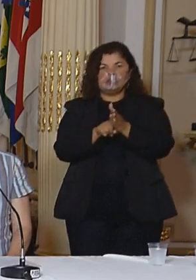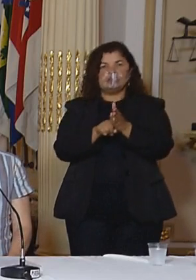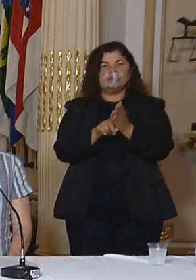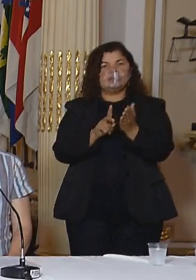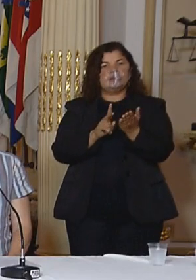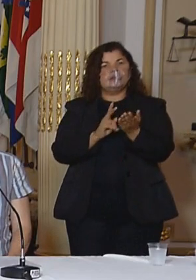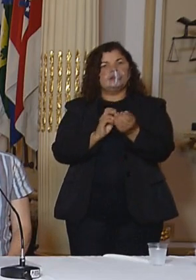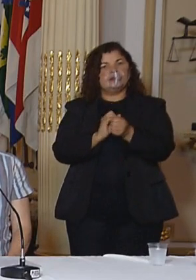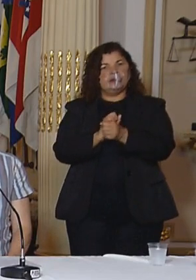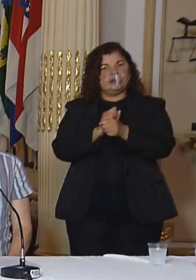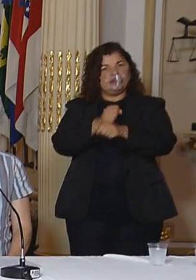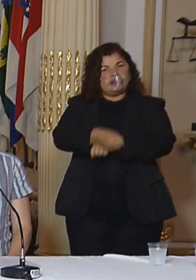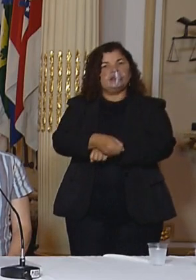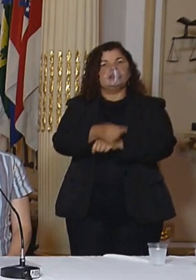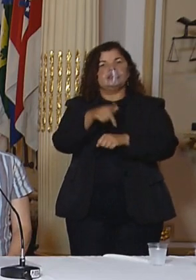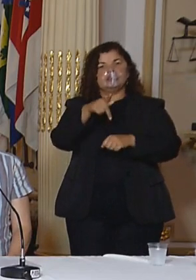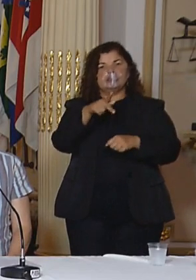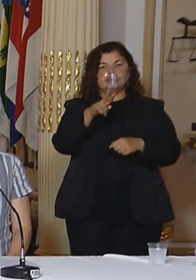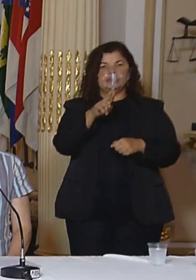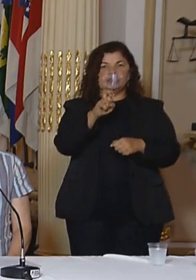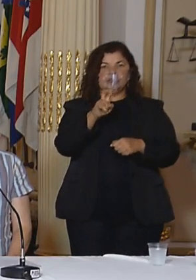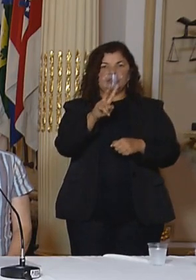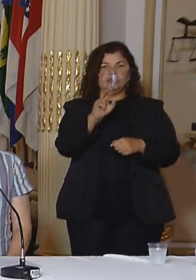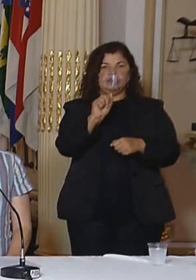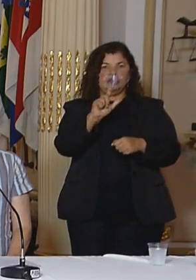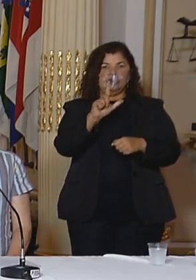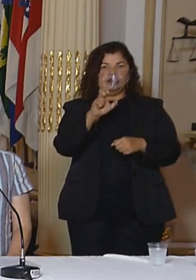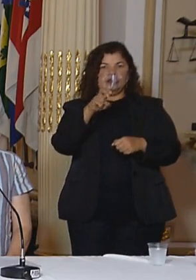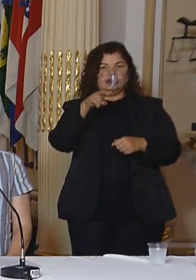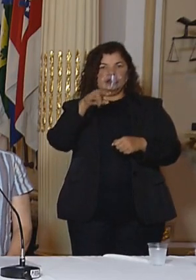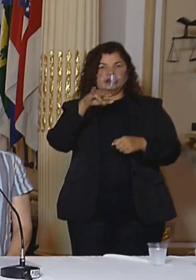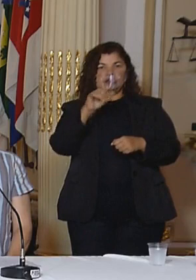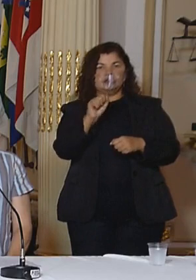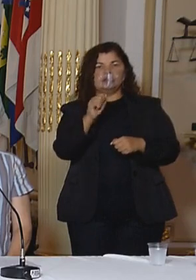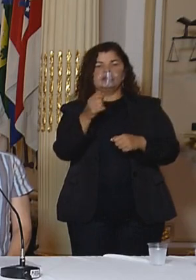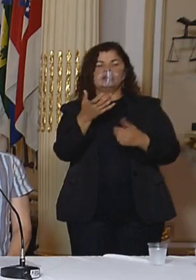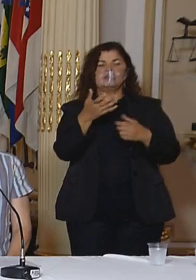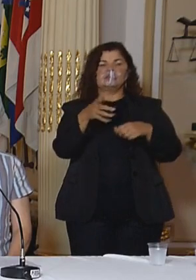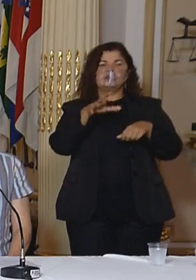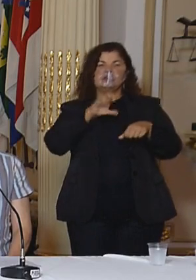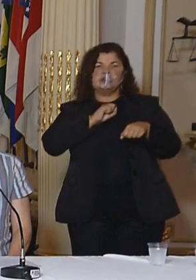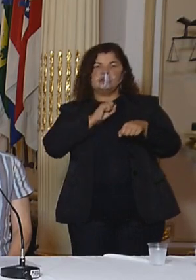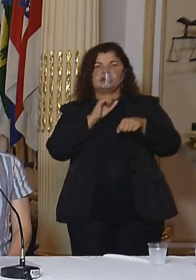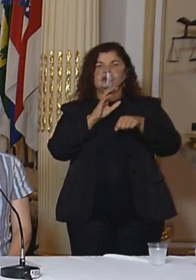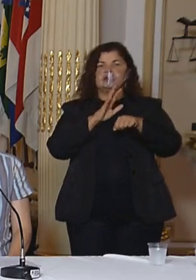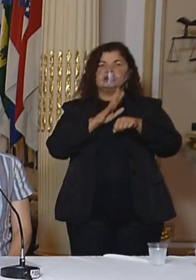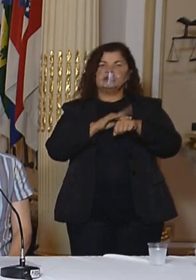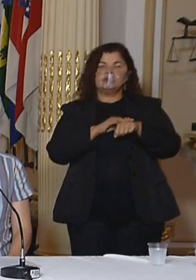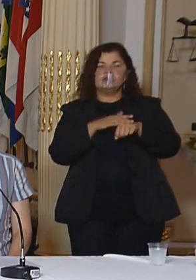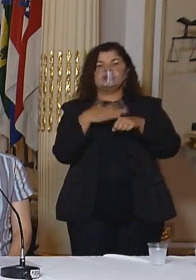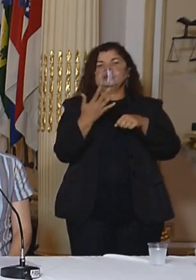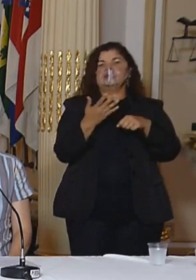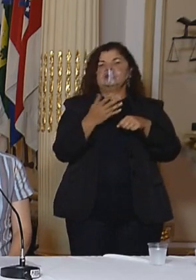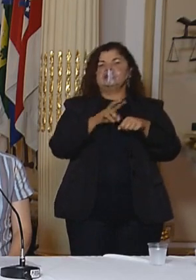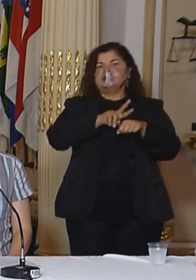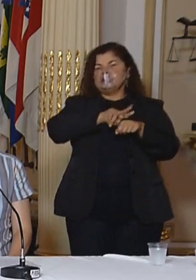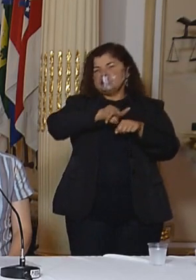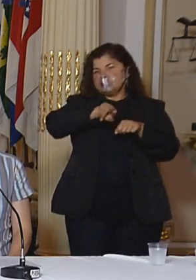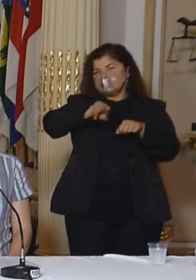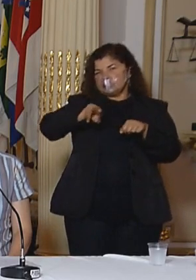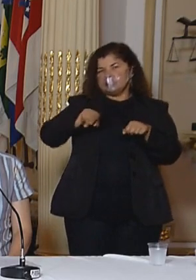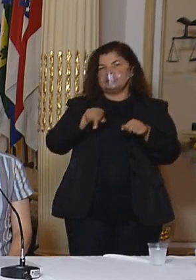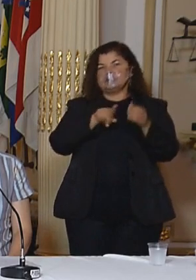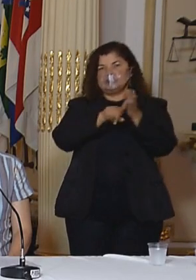que significa o estudo de prevalência para termos não epidemiológicos, termos não médicos aqui, para que não